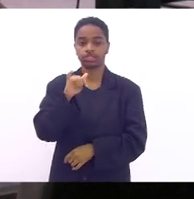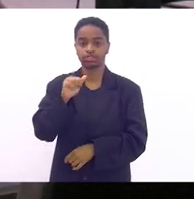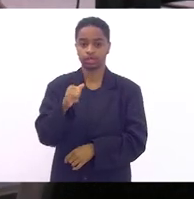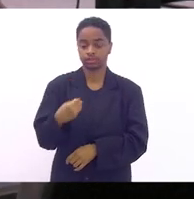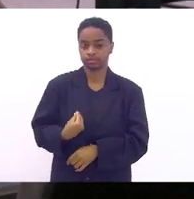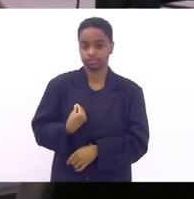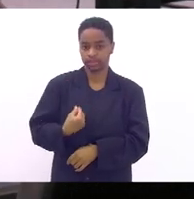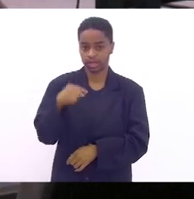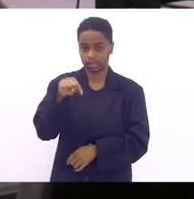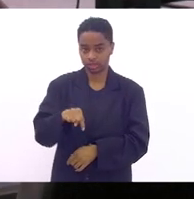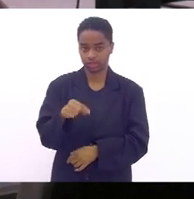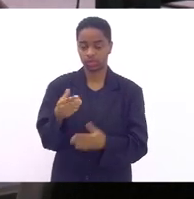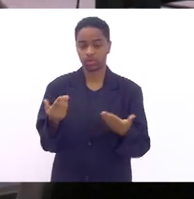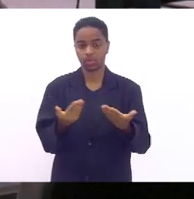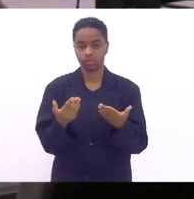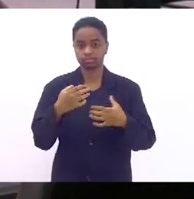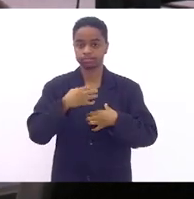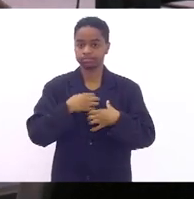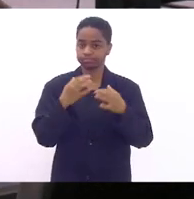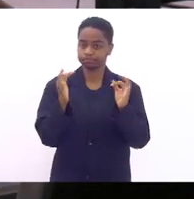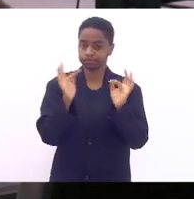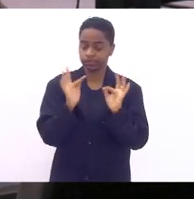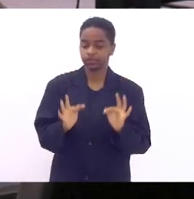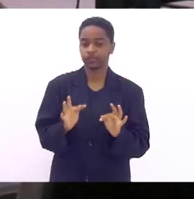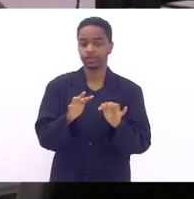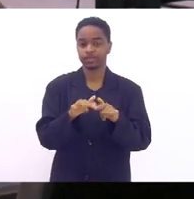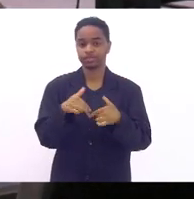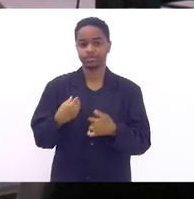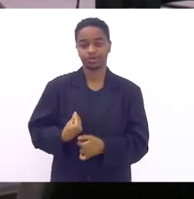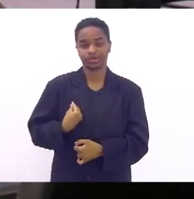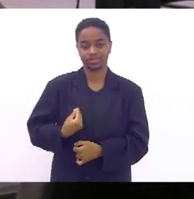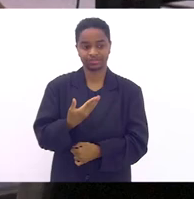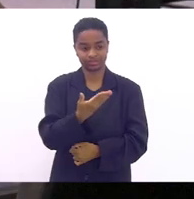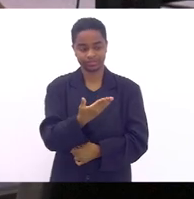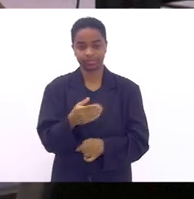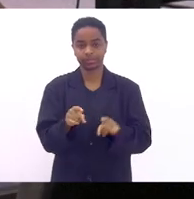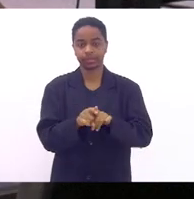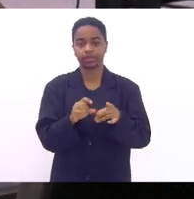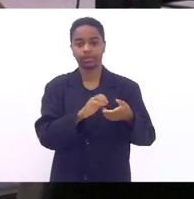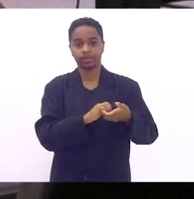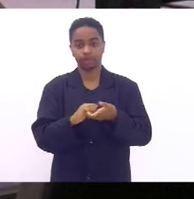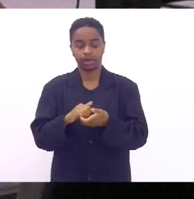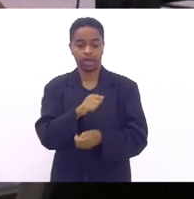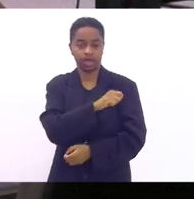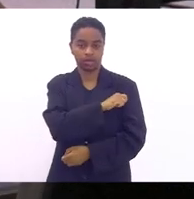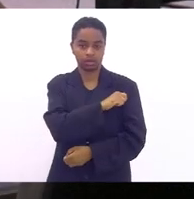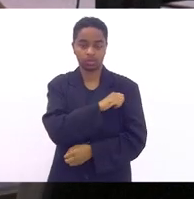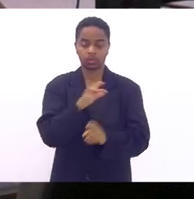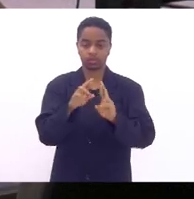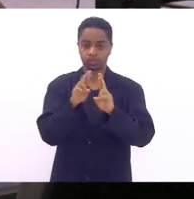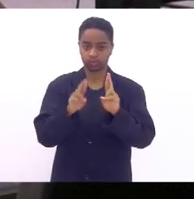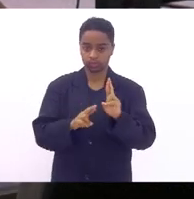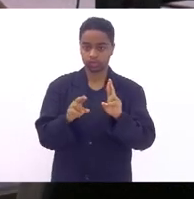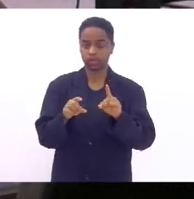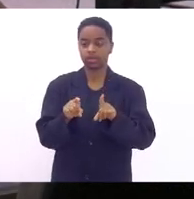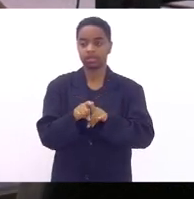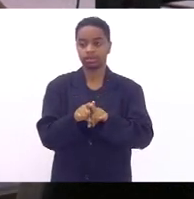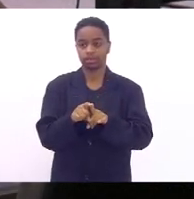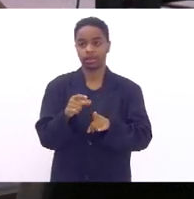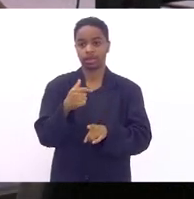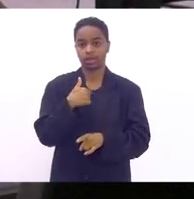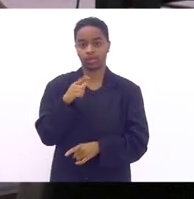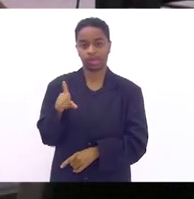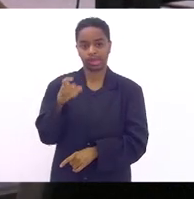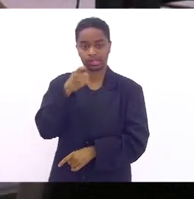aqui conosco que nos alegra aqui com a sua presença cumprimentar os alunos da UFRJ eu que sou aluna da